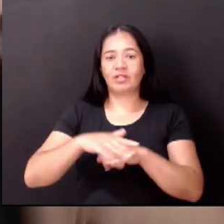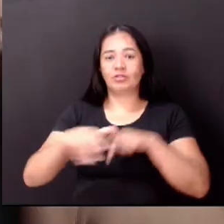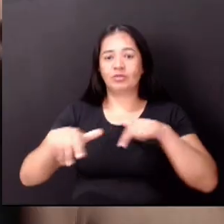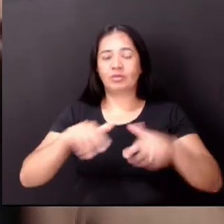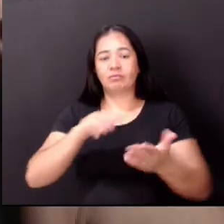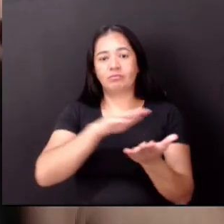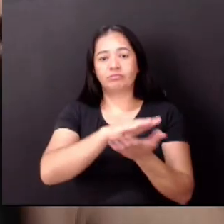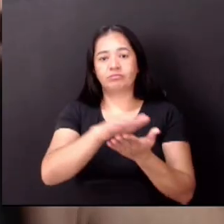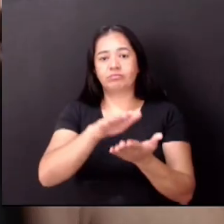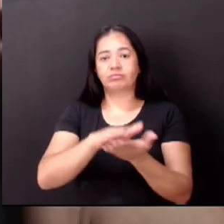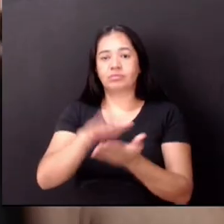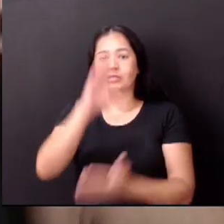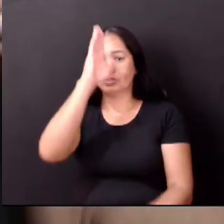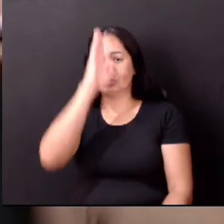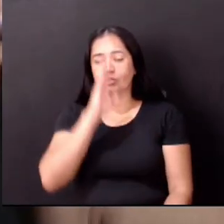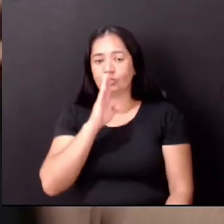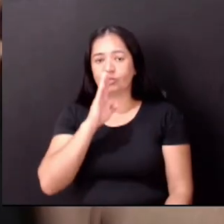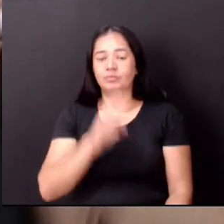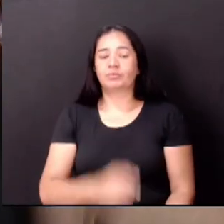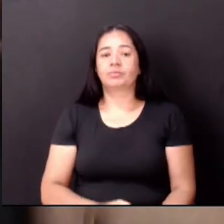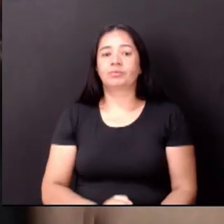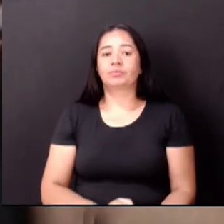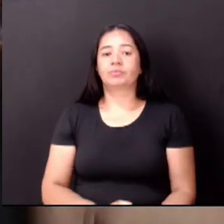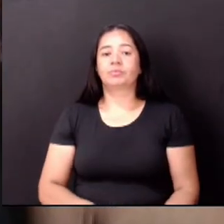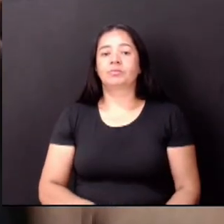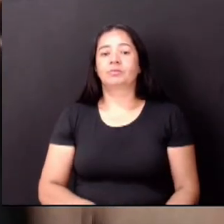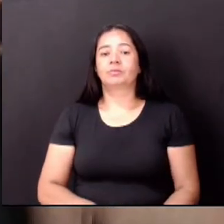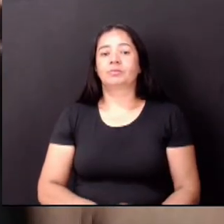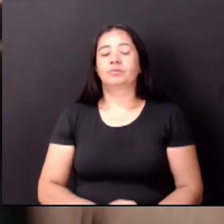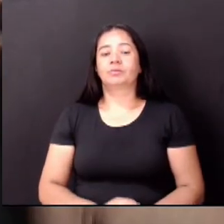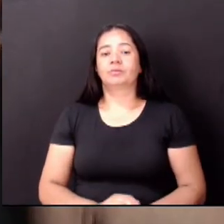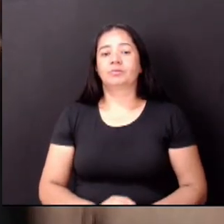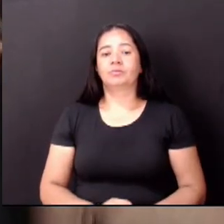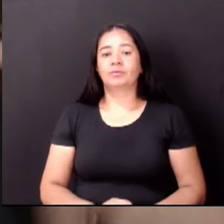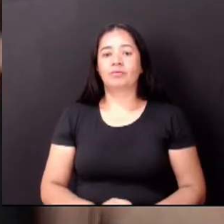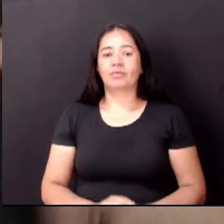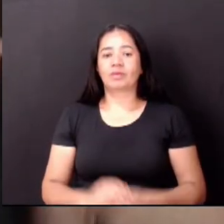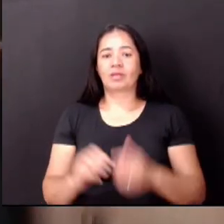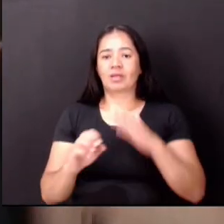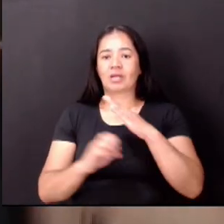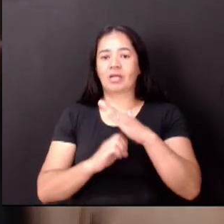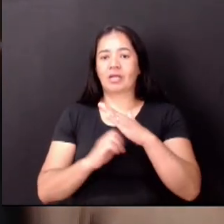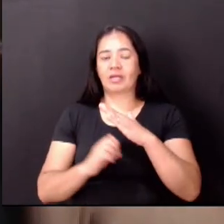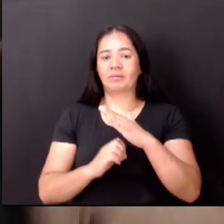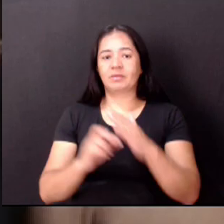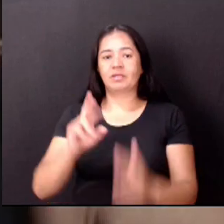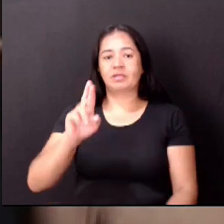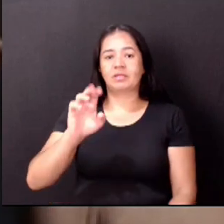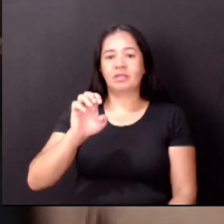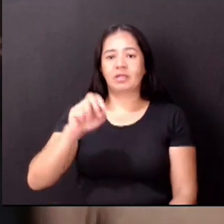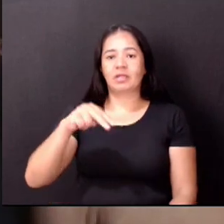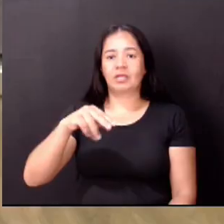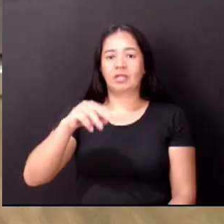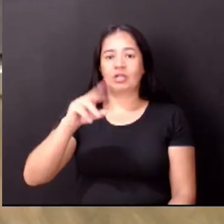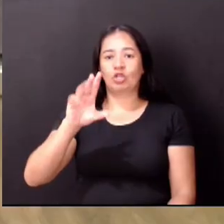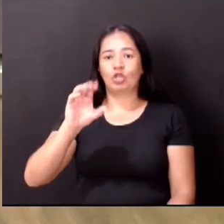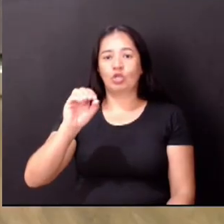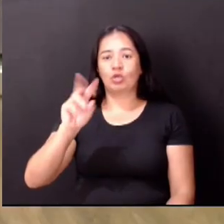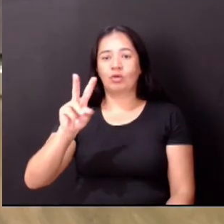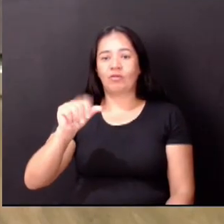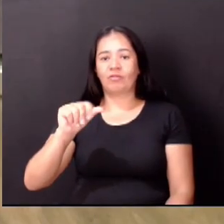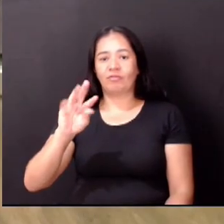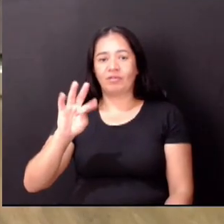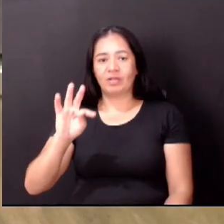dos exemplares, tá? A empresa Renovarte, eu posso dar o endereço?